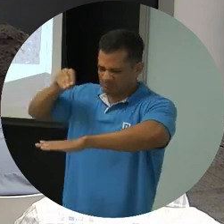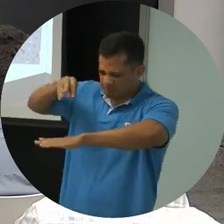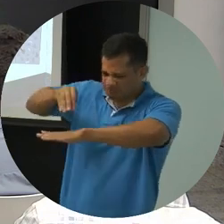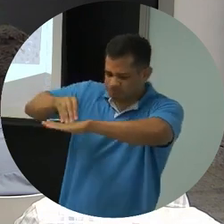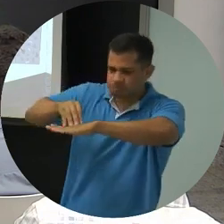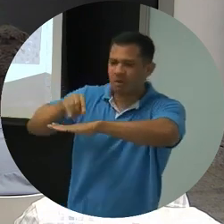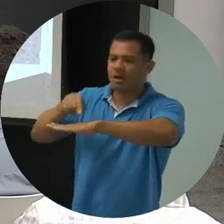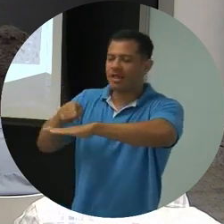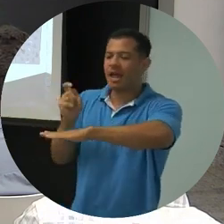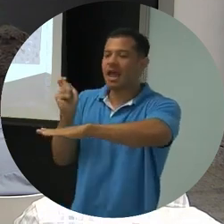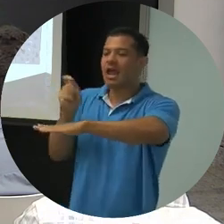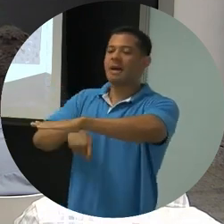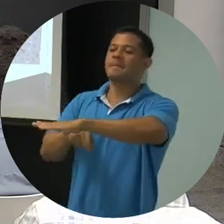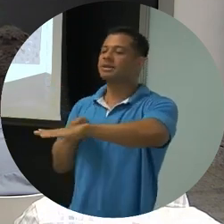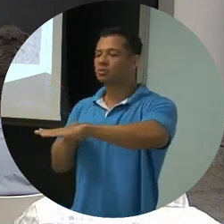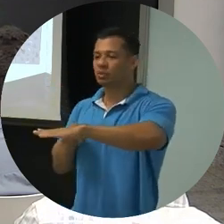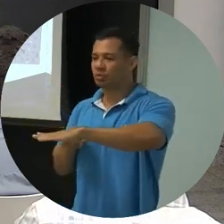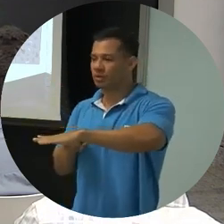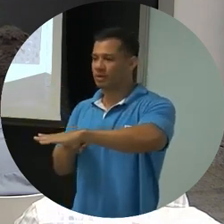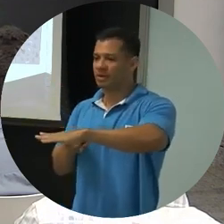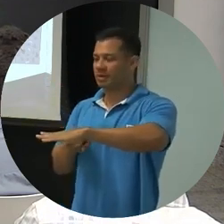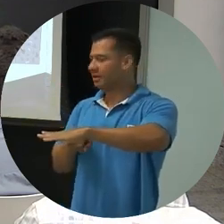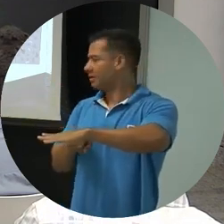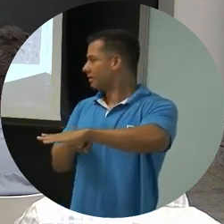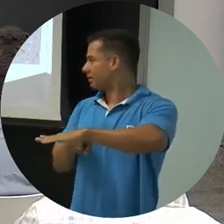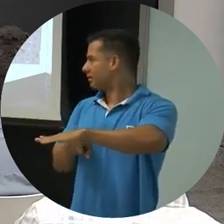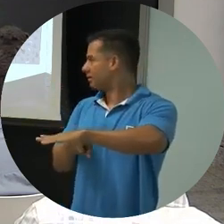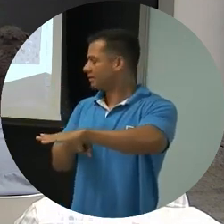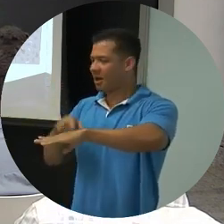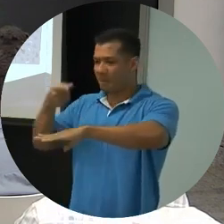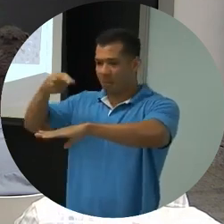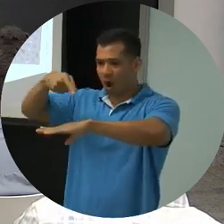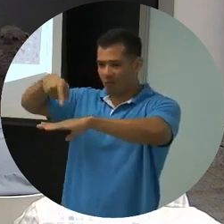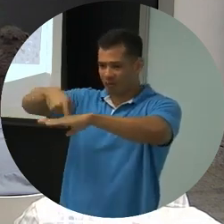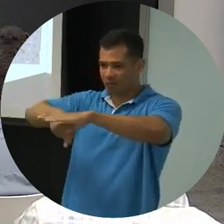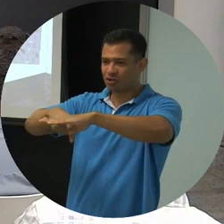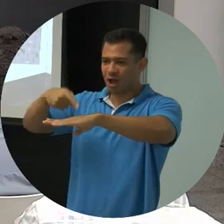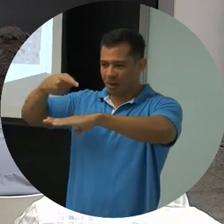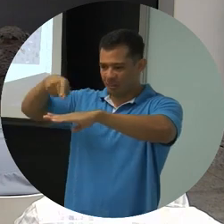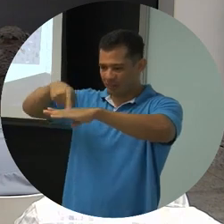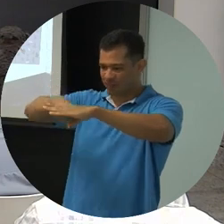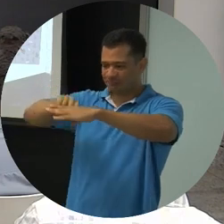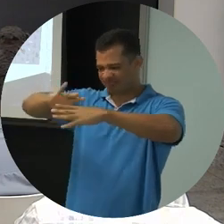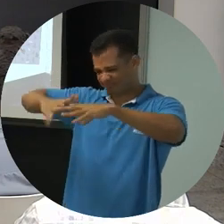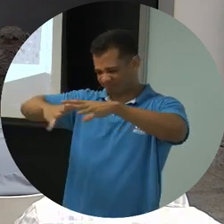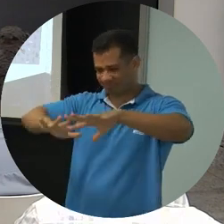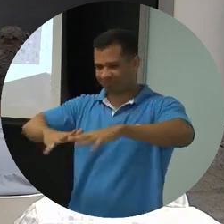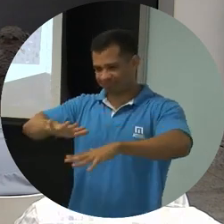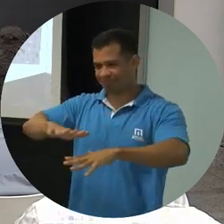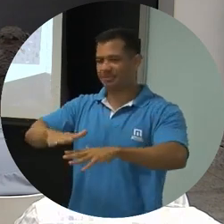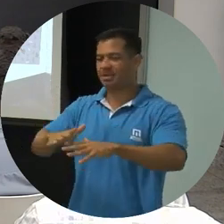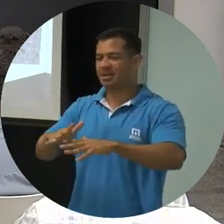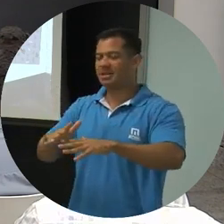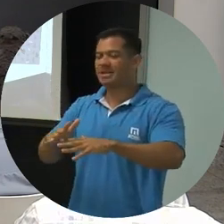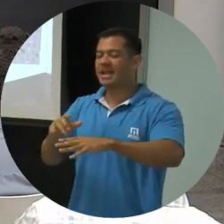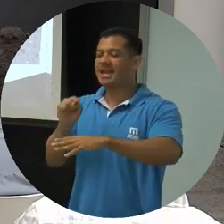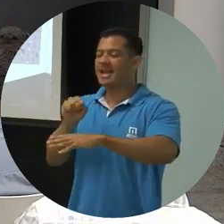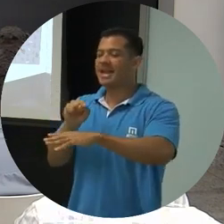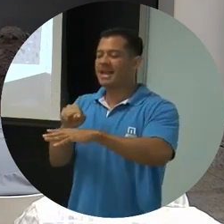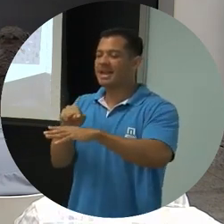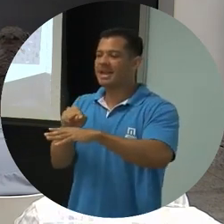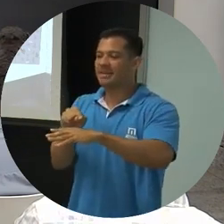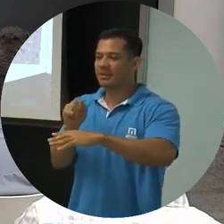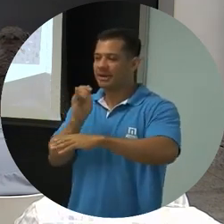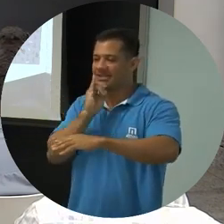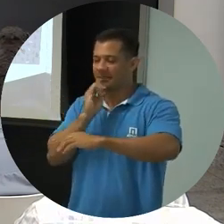de você ter alcançar profundidade na remoção do concreto, sem danificar